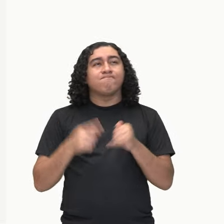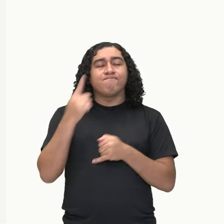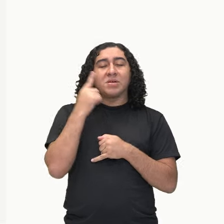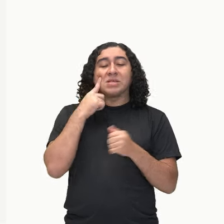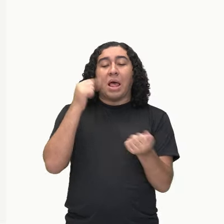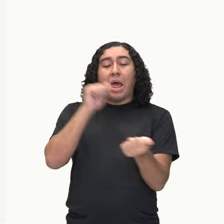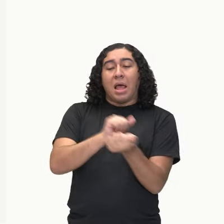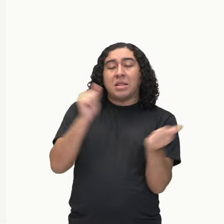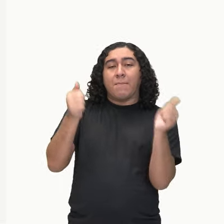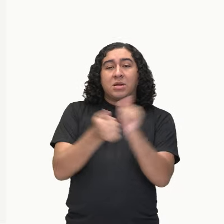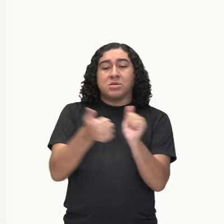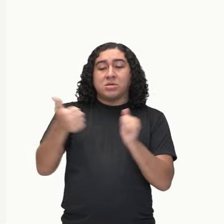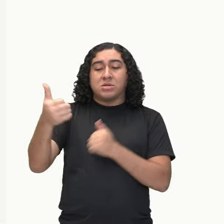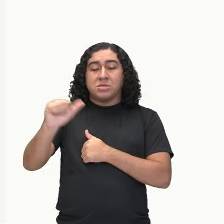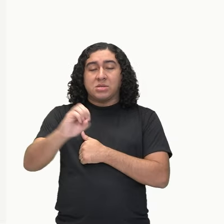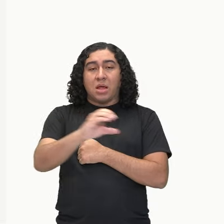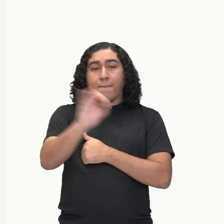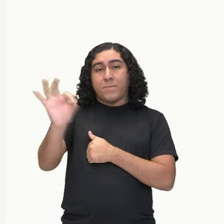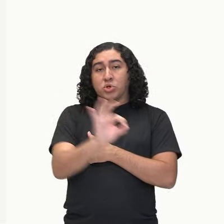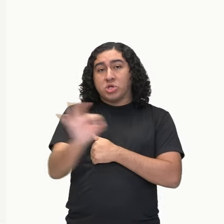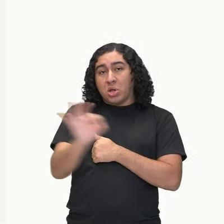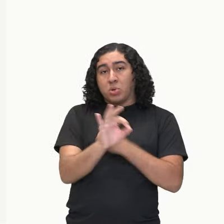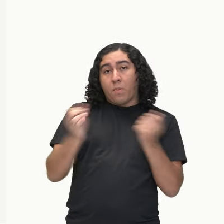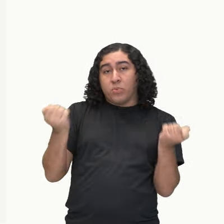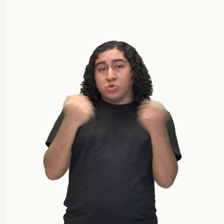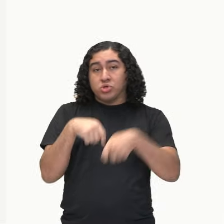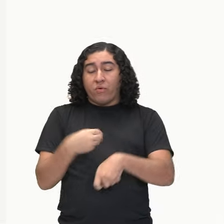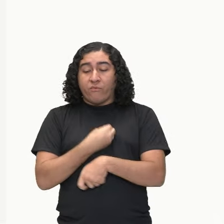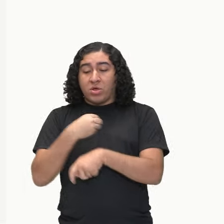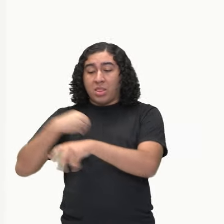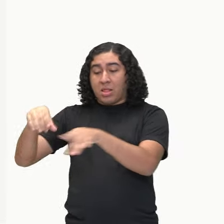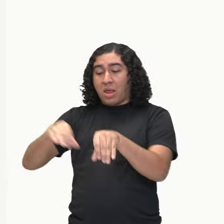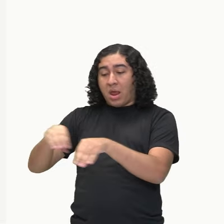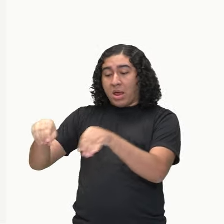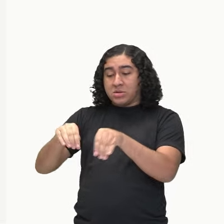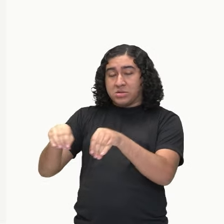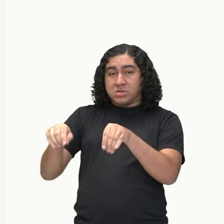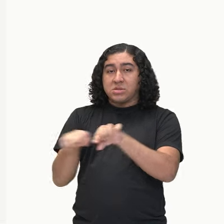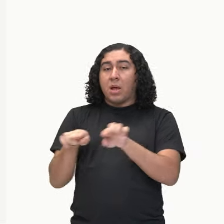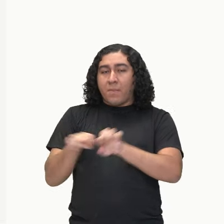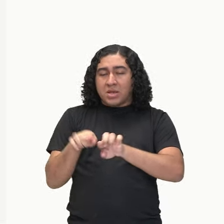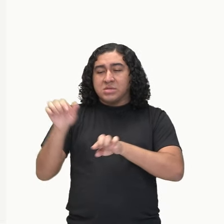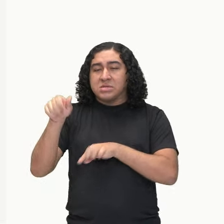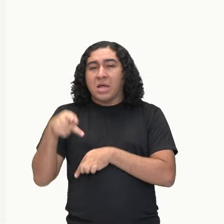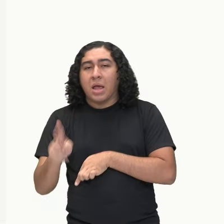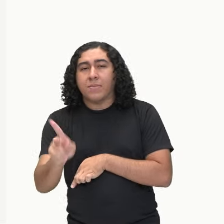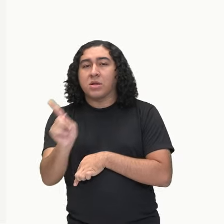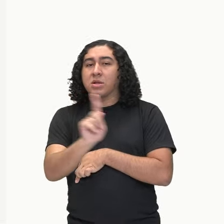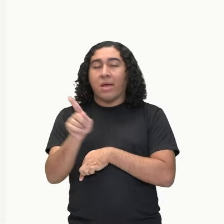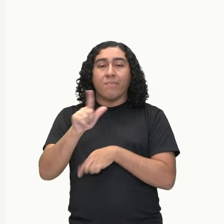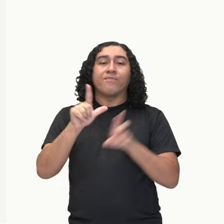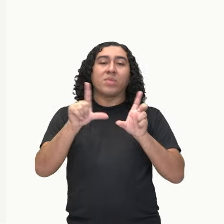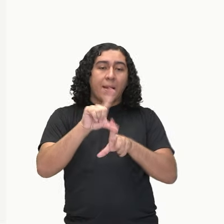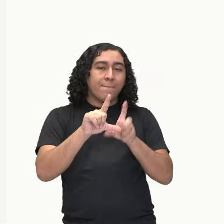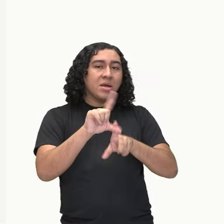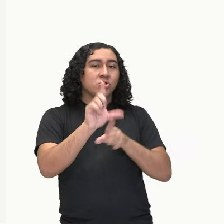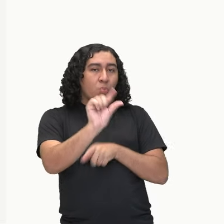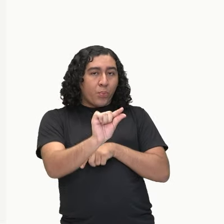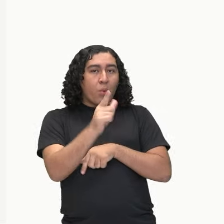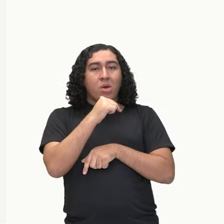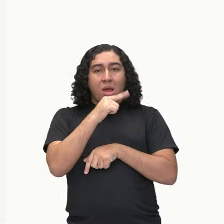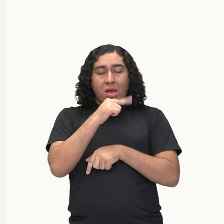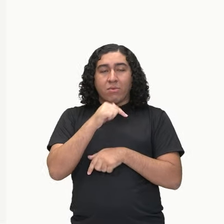adaptação 100% para a vida terrestre em ambientes secos. Eles têm uma certa dependência ainda de